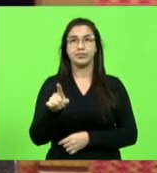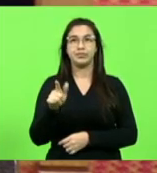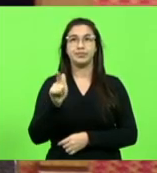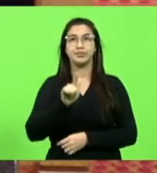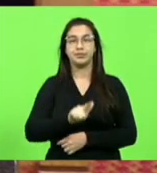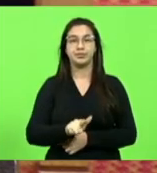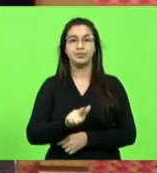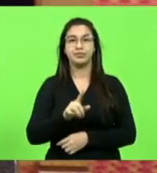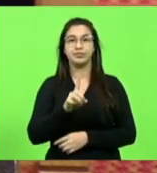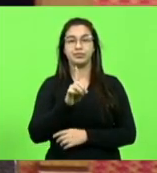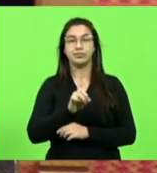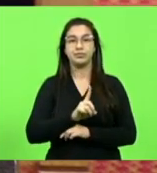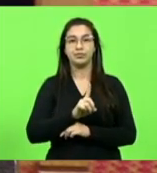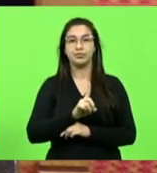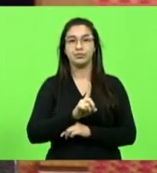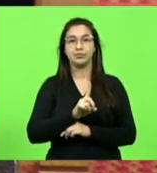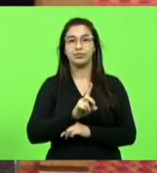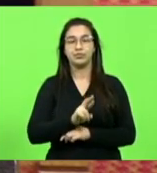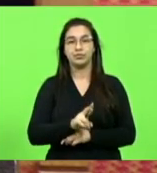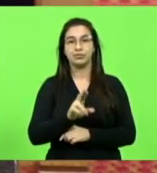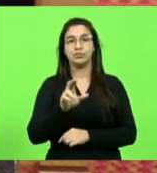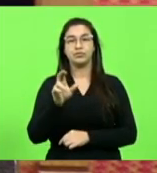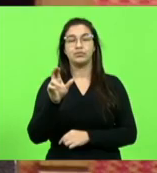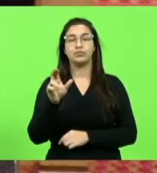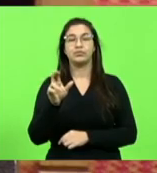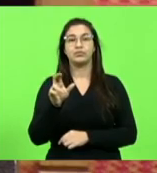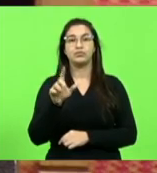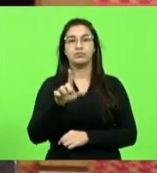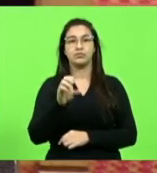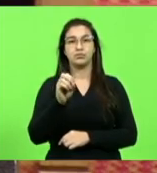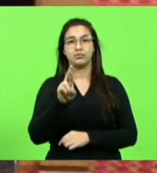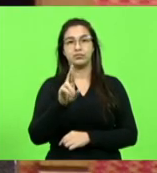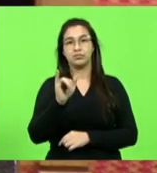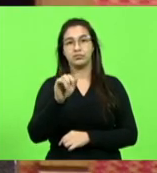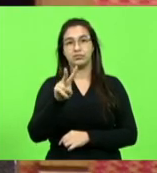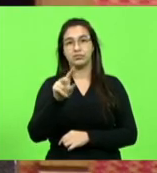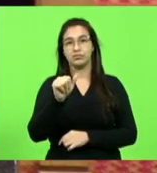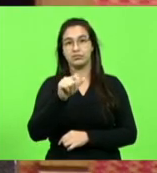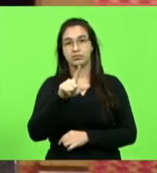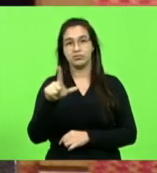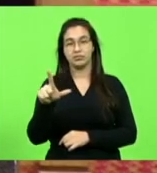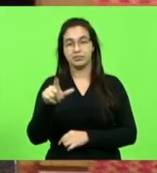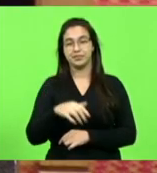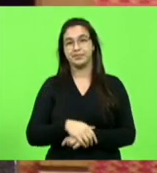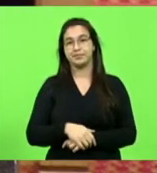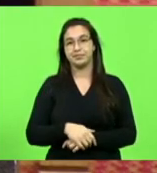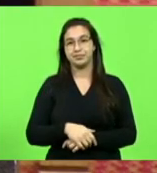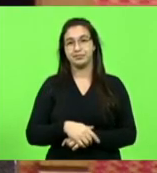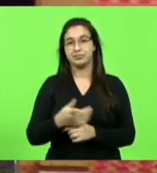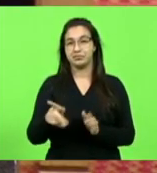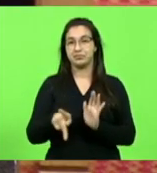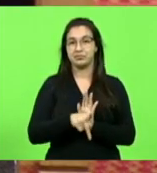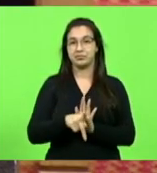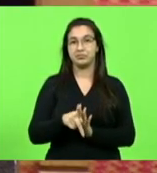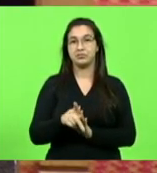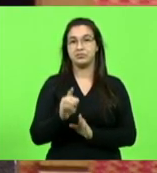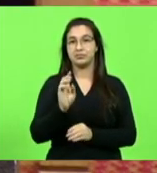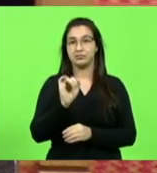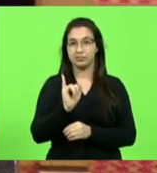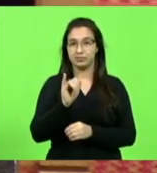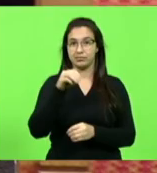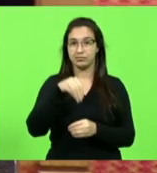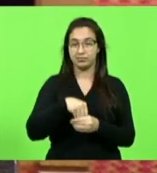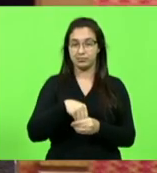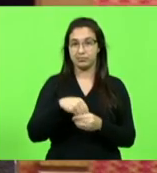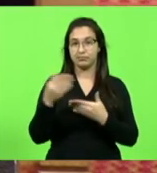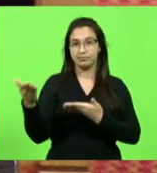o diretor de Agricultura e Pesca, Lorival Batista de Souza. Então, pessoal de Itapuá, sejam